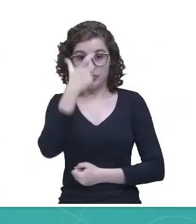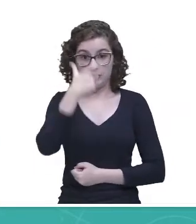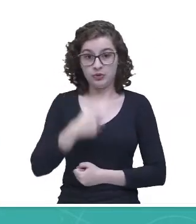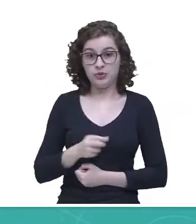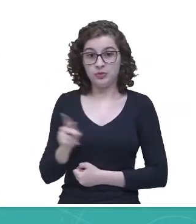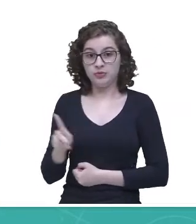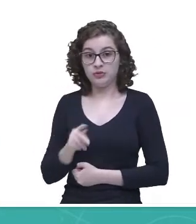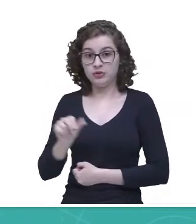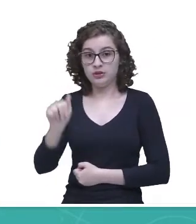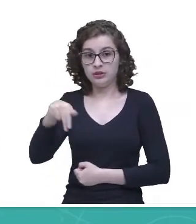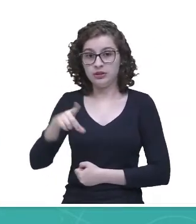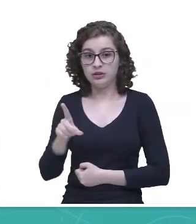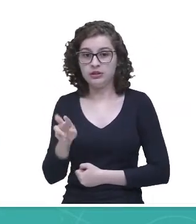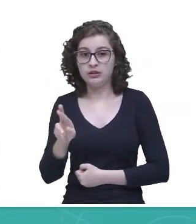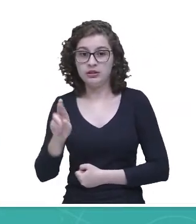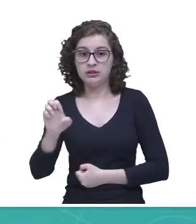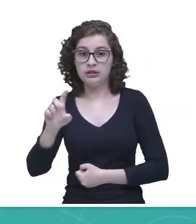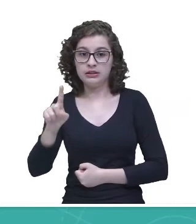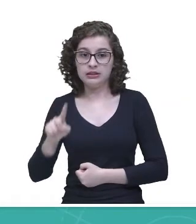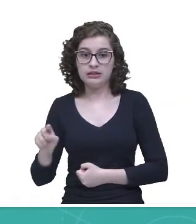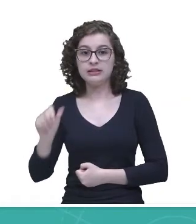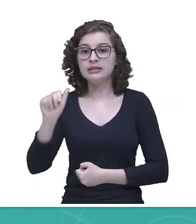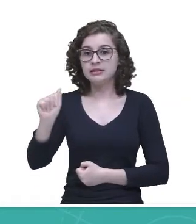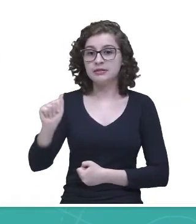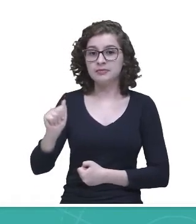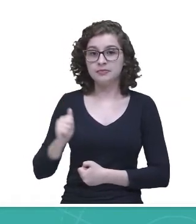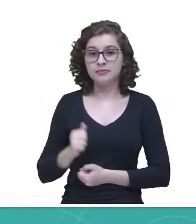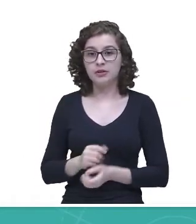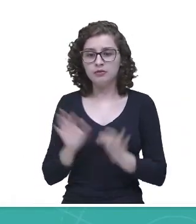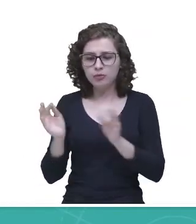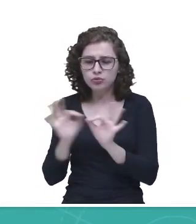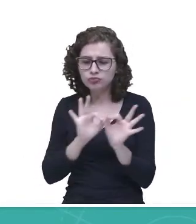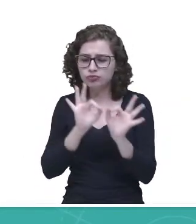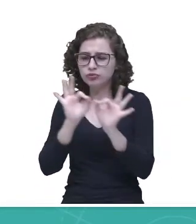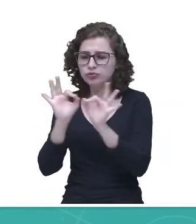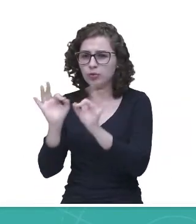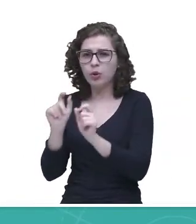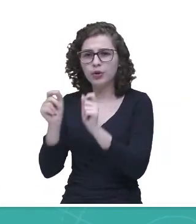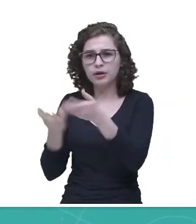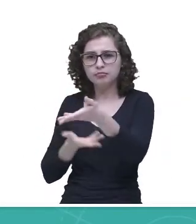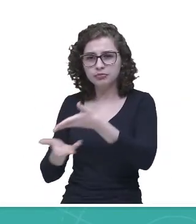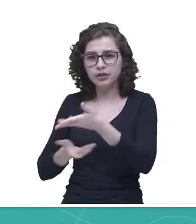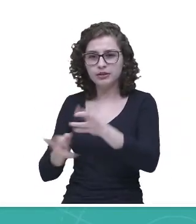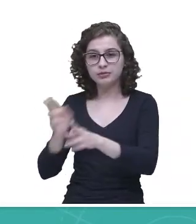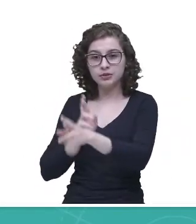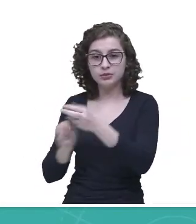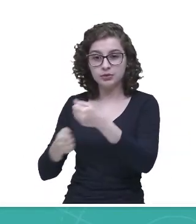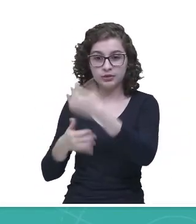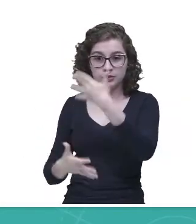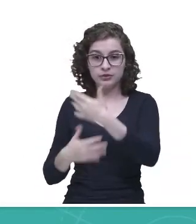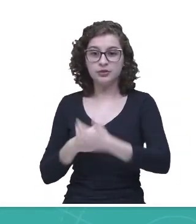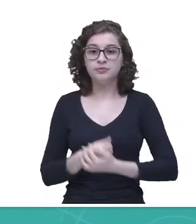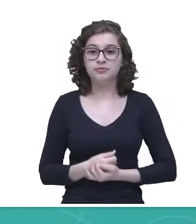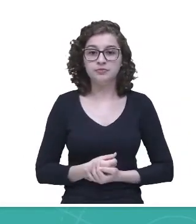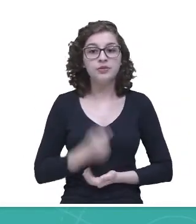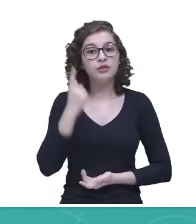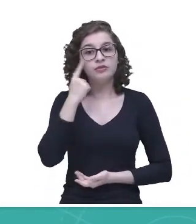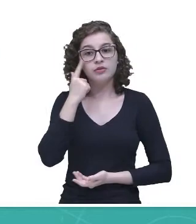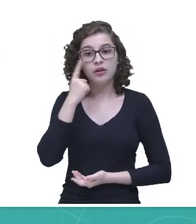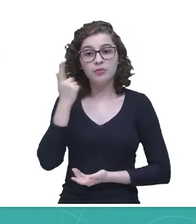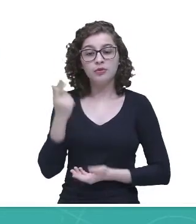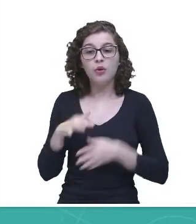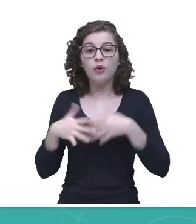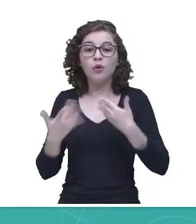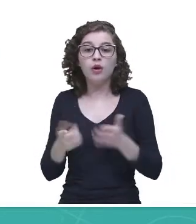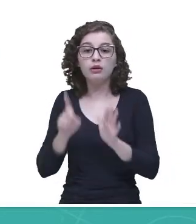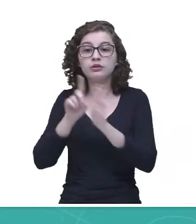aí a correção juntamente com vocês, acompanhar o que vocês responderam. Então, vamos observar aí quais são as nossas duas questões